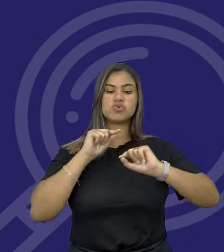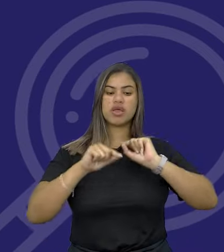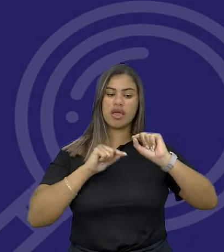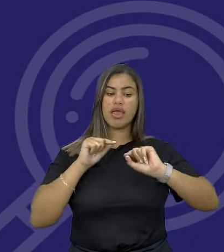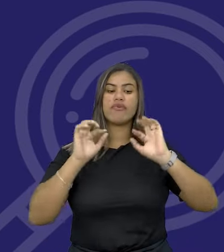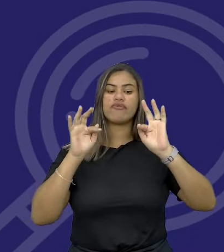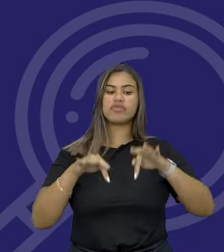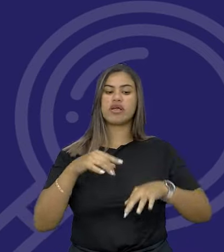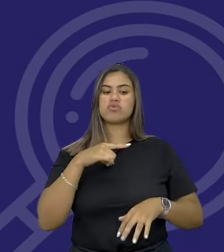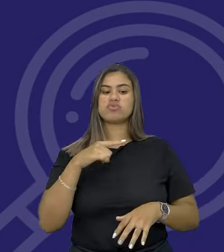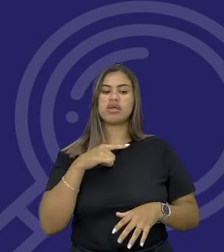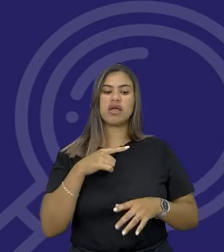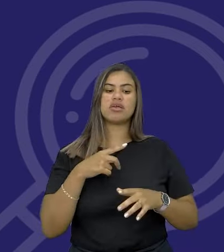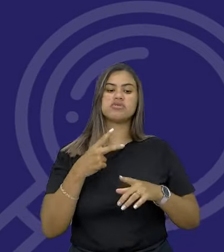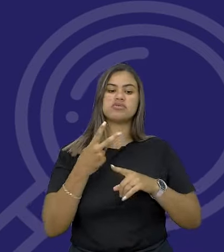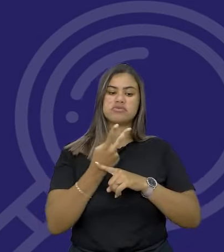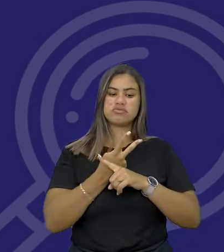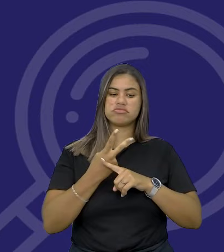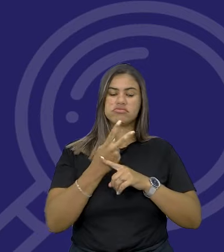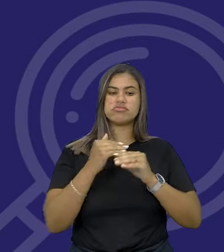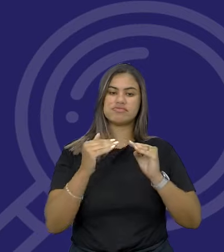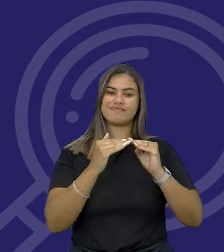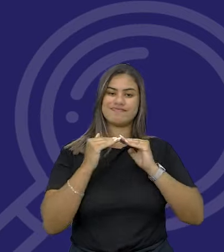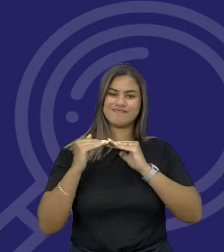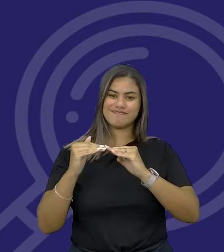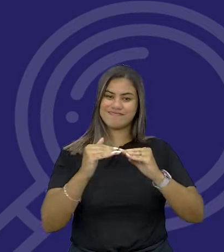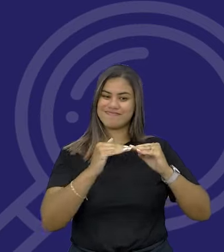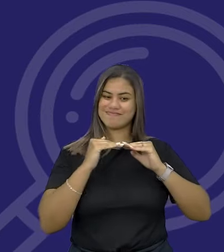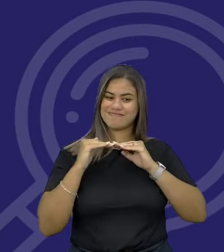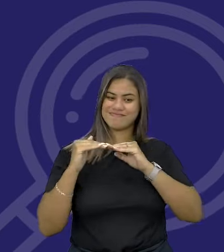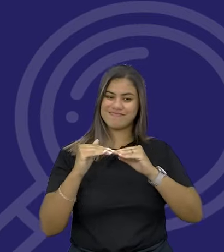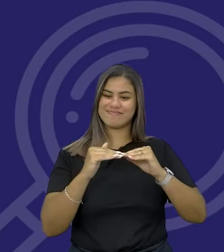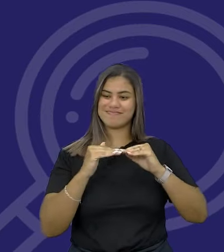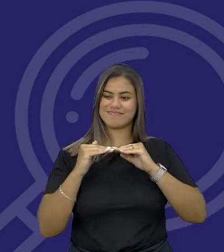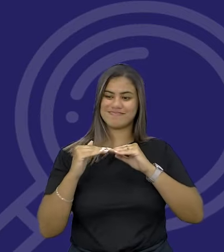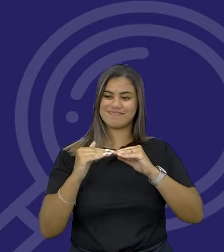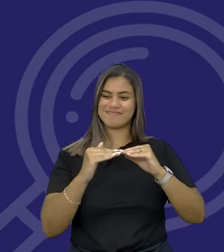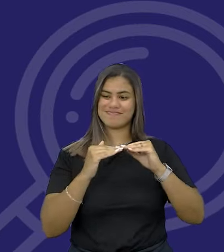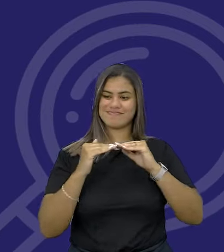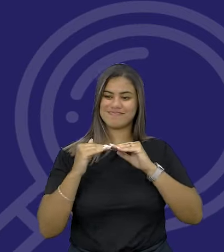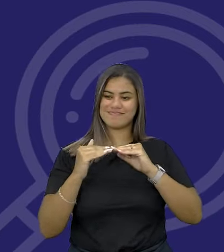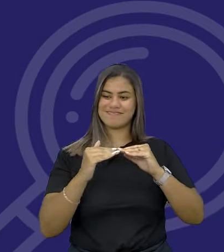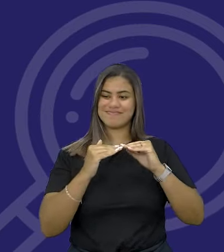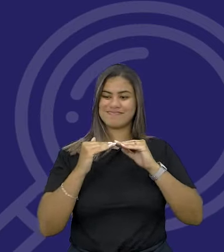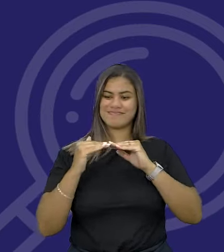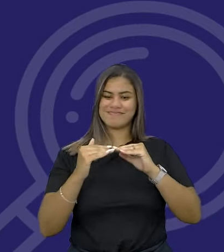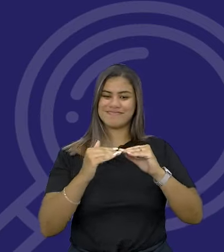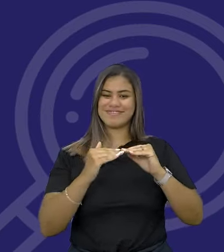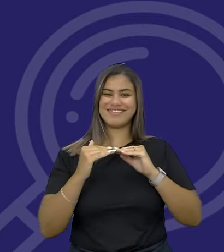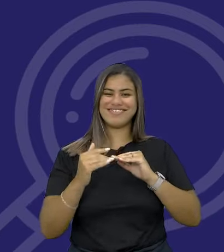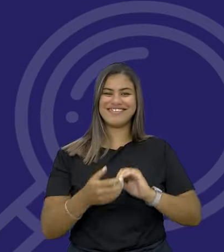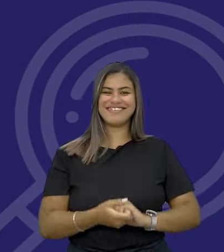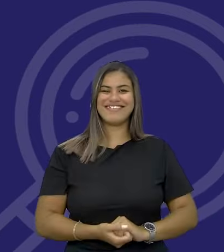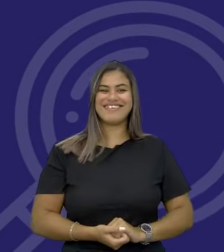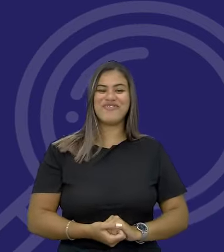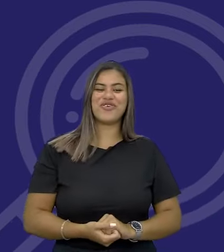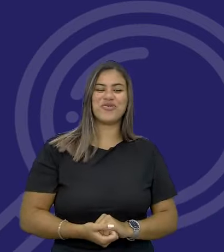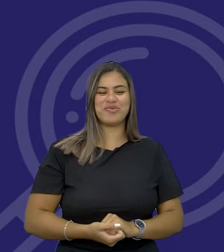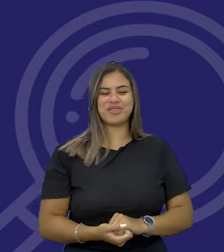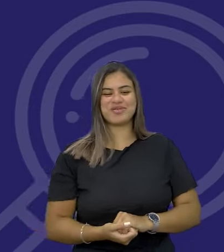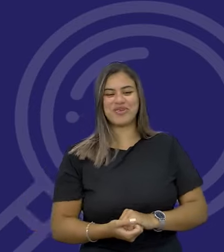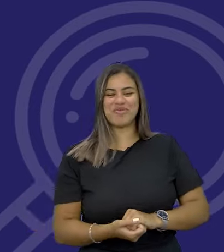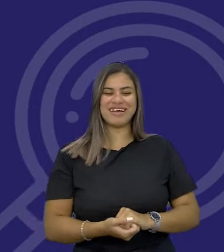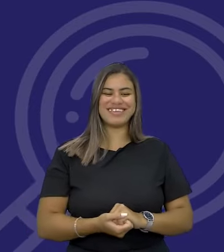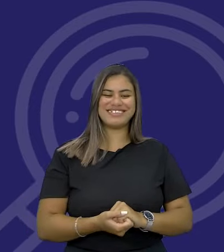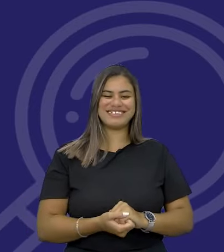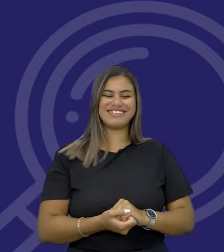finalizando aí com a busca do consenso, né? Após essa etapa, né, o professor tentará, junto com